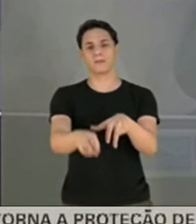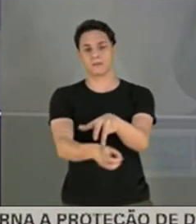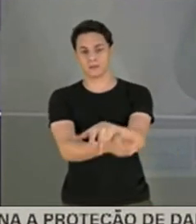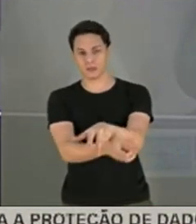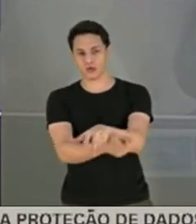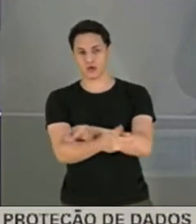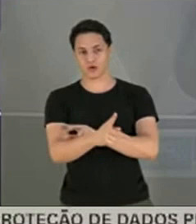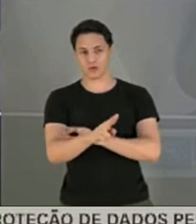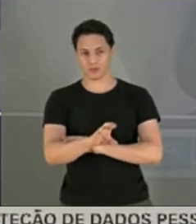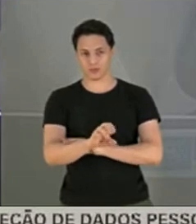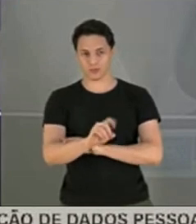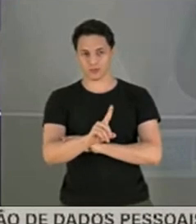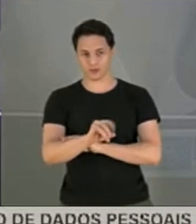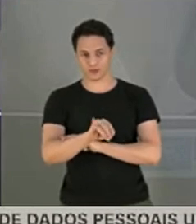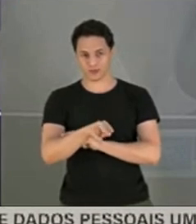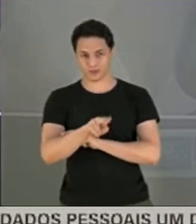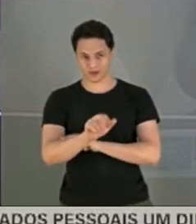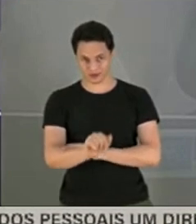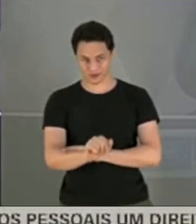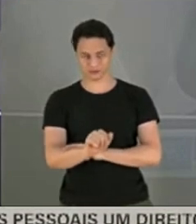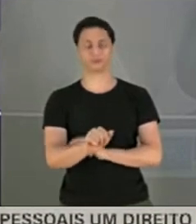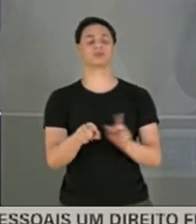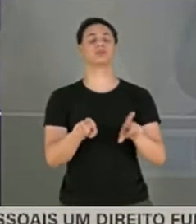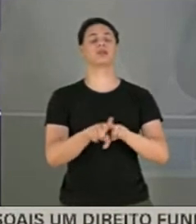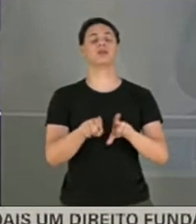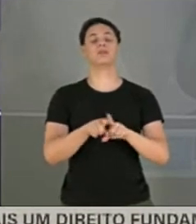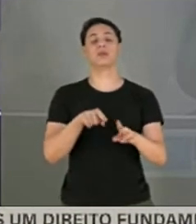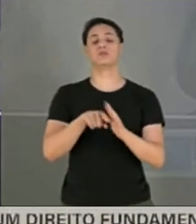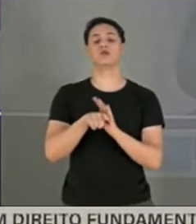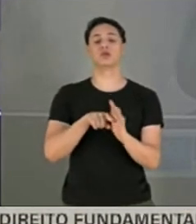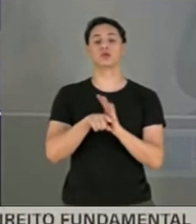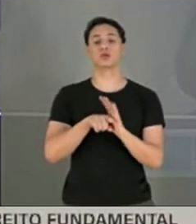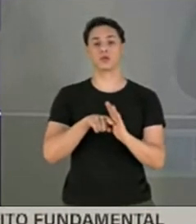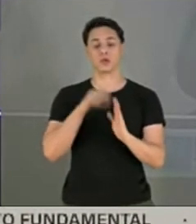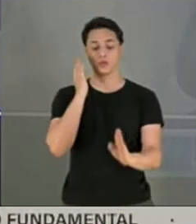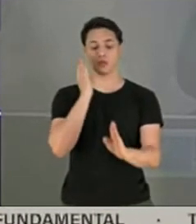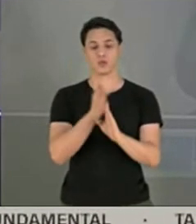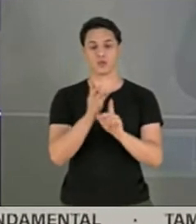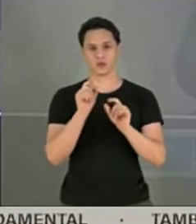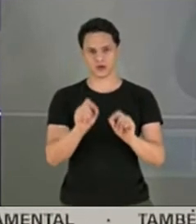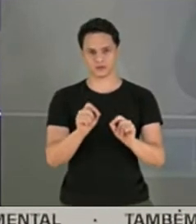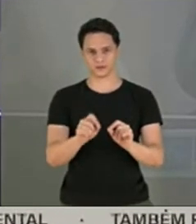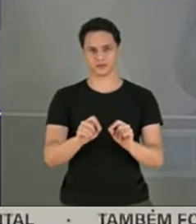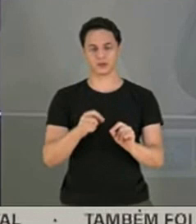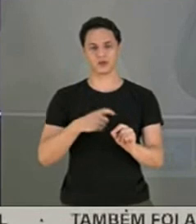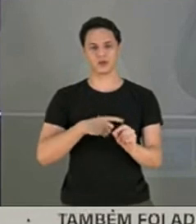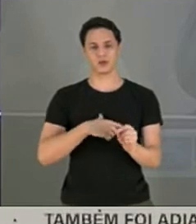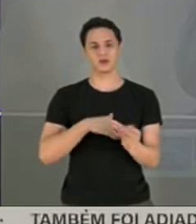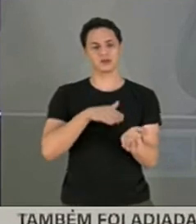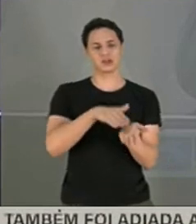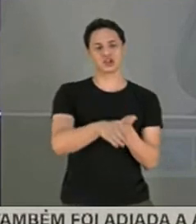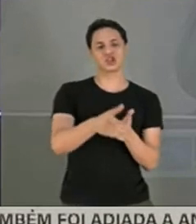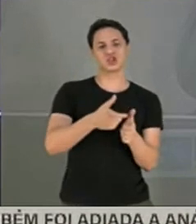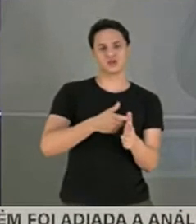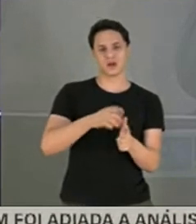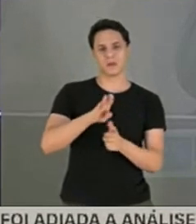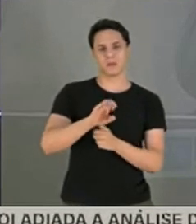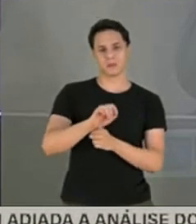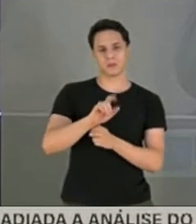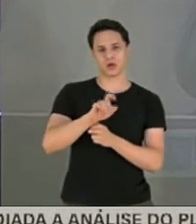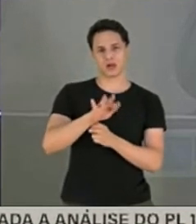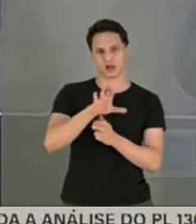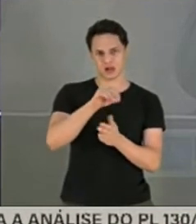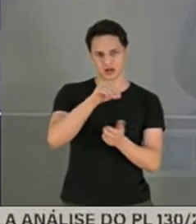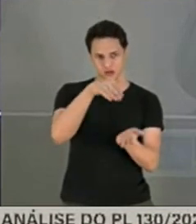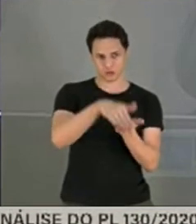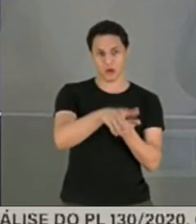Verificou-se ainda na investigação também que boletos do senhor Roberto Ferreira Dias